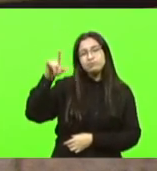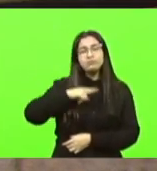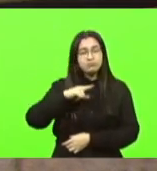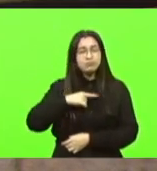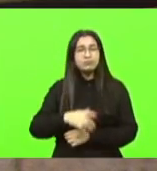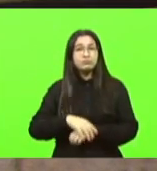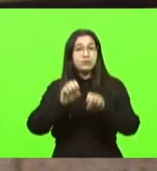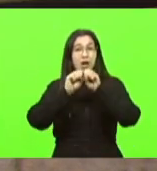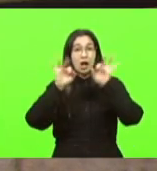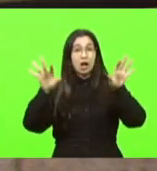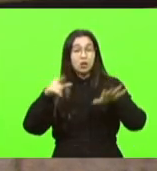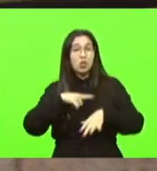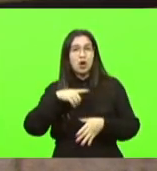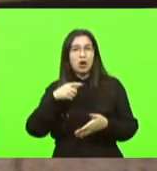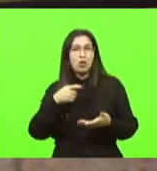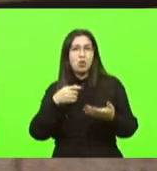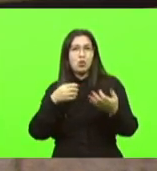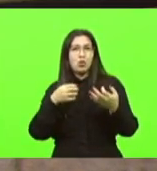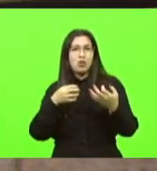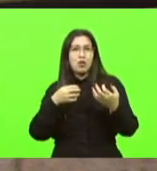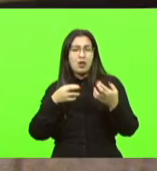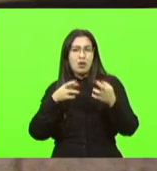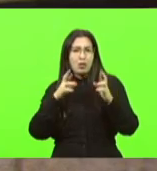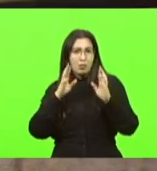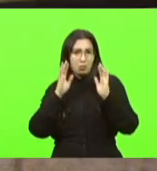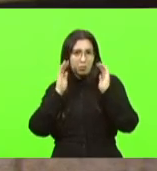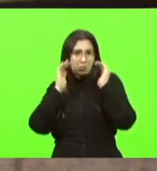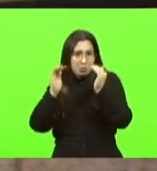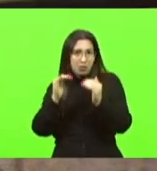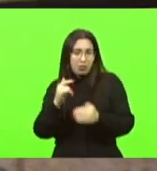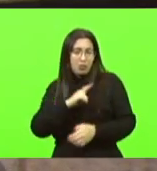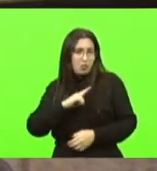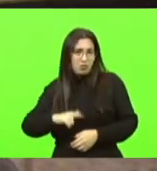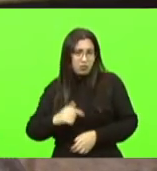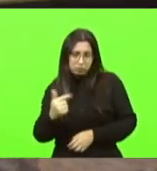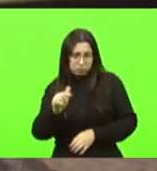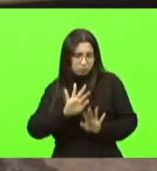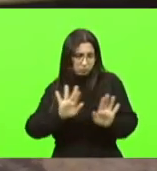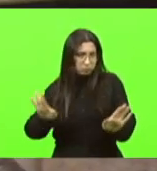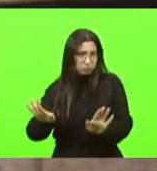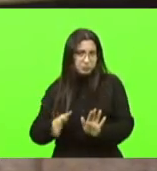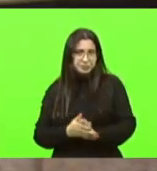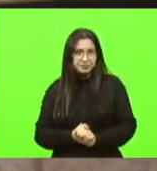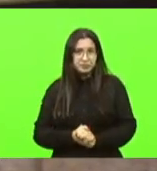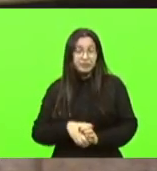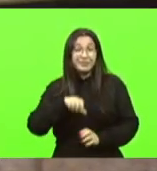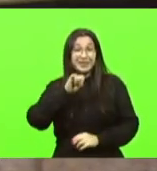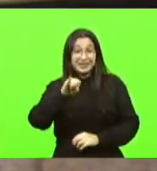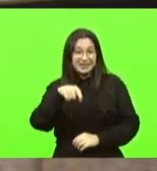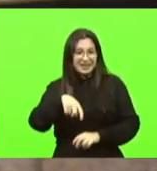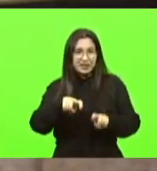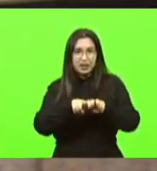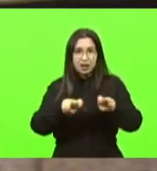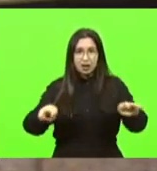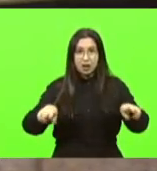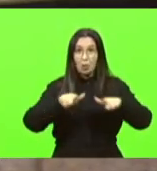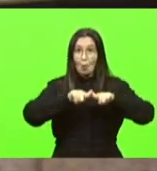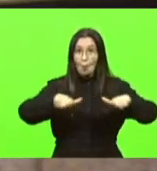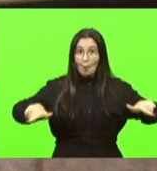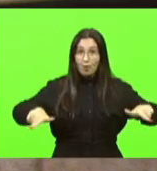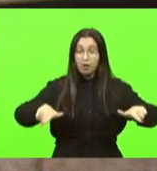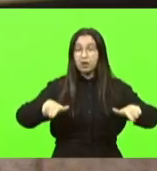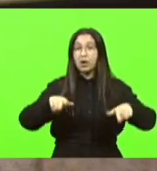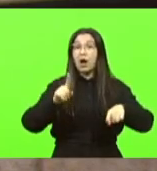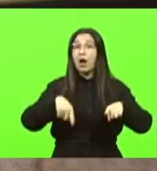para deixar claro que não tenho compromisso algum com o governo bom e se as cadeiras aqui estão vazias